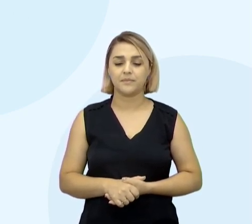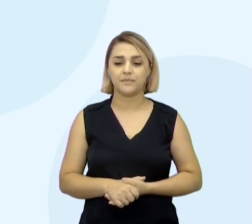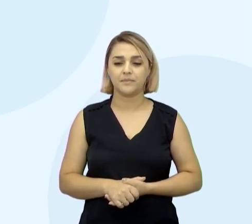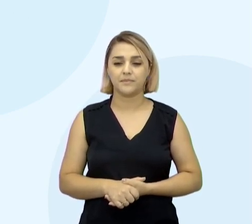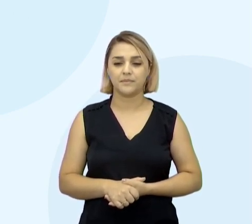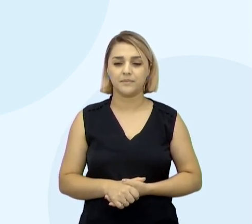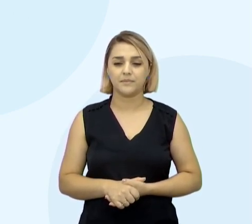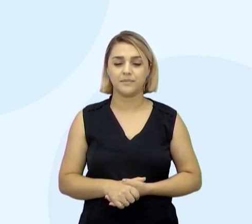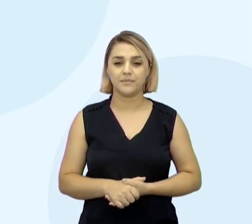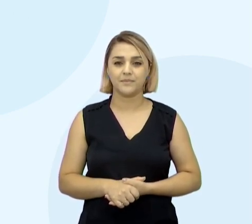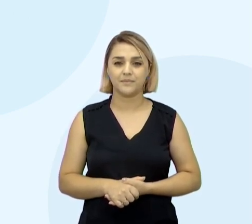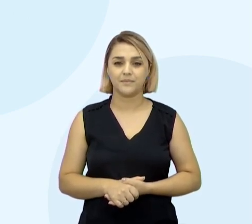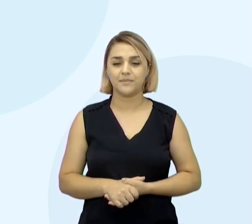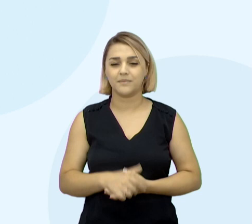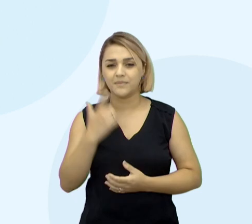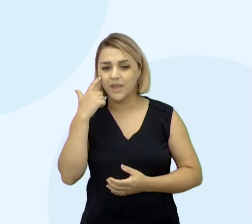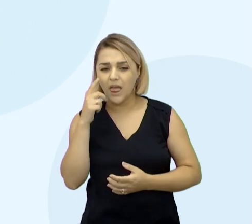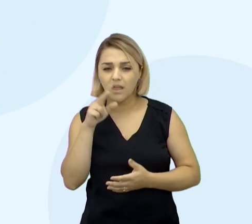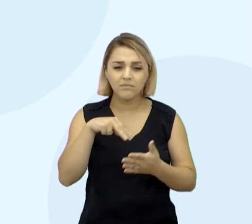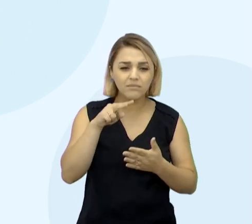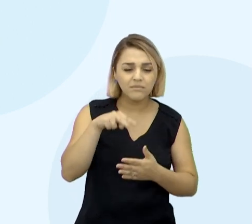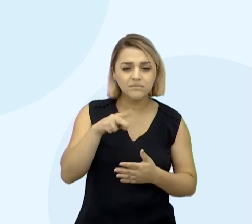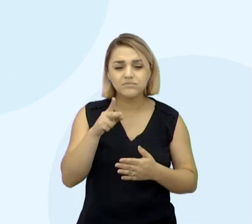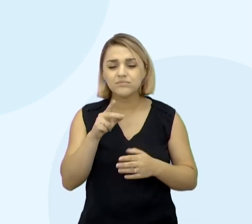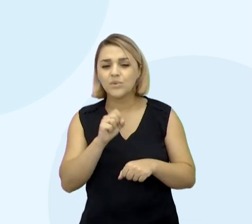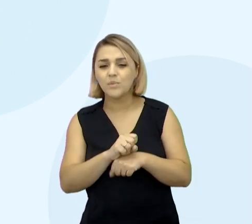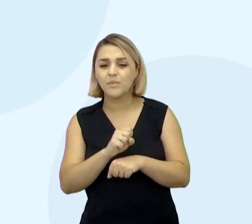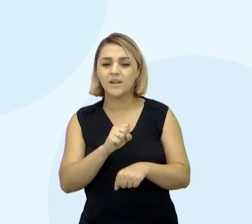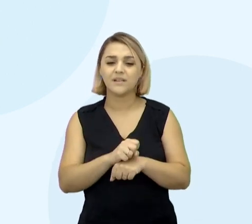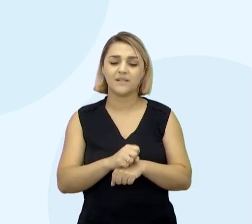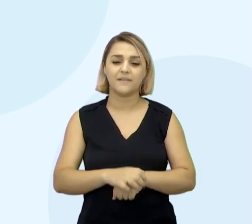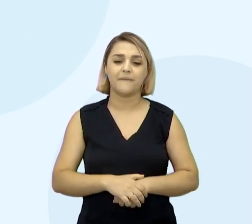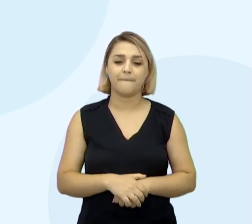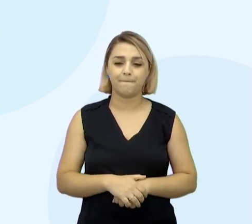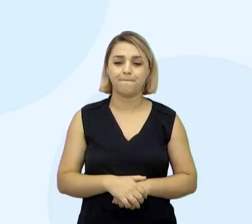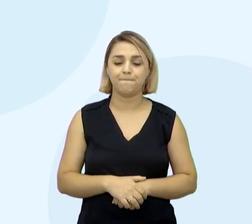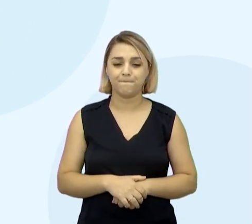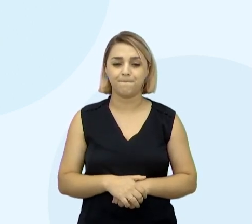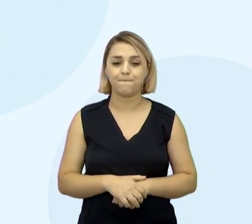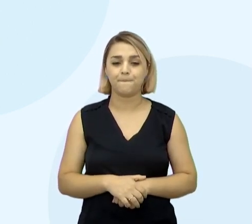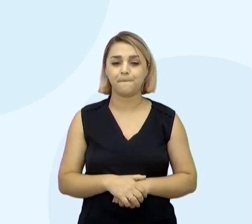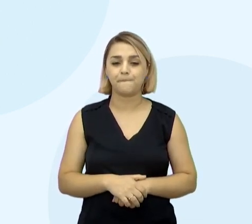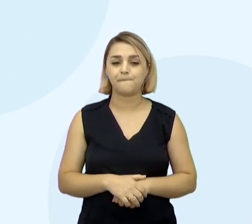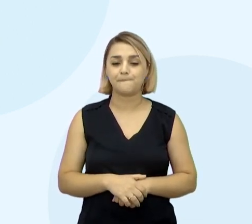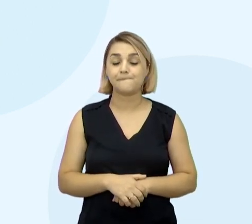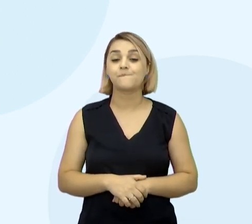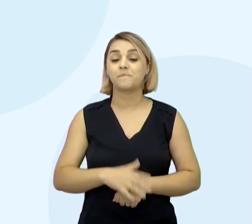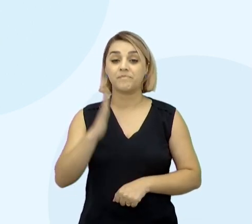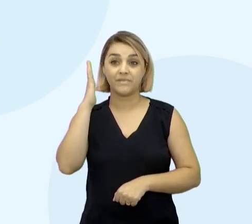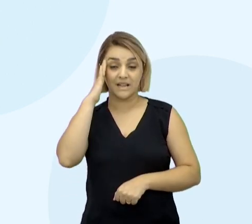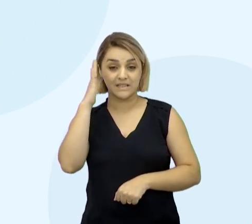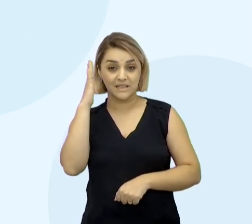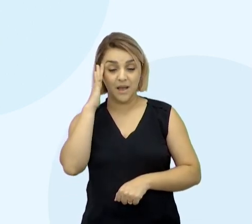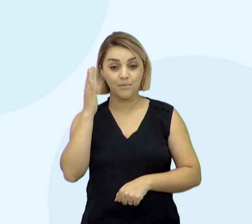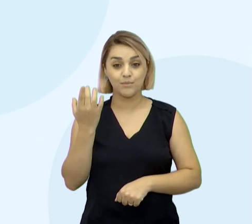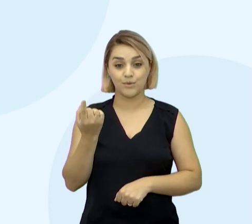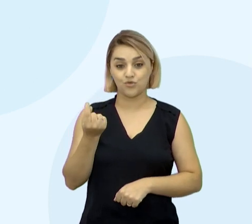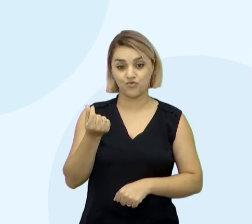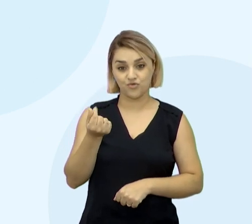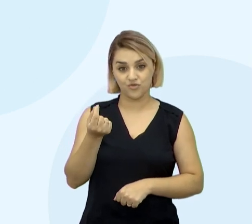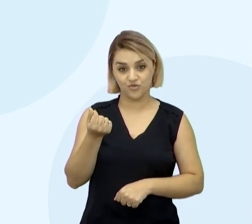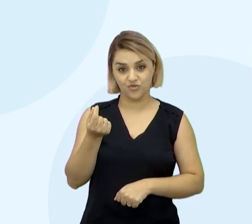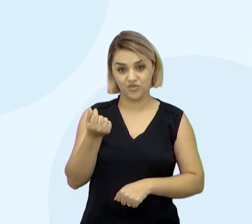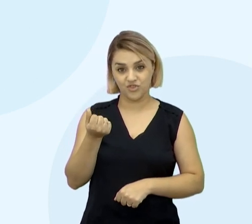Cada onde que eu parei, bem como a moeda vai fazer depósito de dinheiro no caixa eletrônico para receber a moeda japonesa. Sabendo que o câmbio